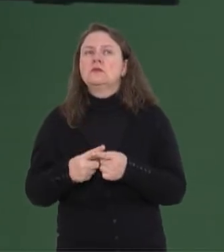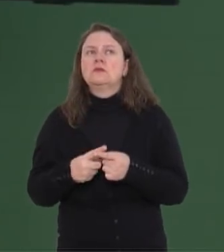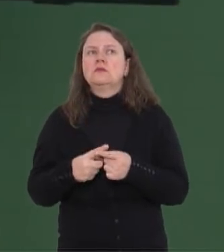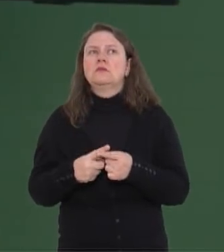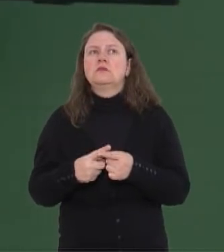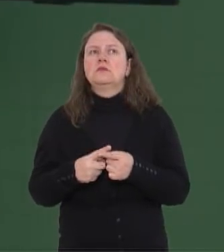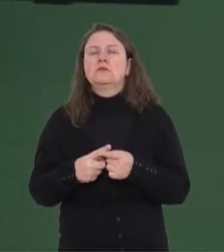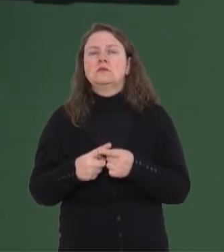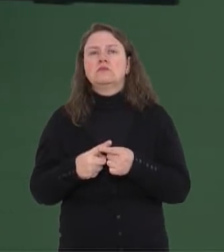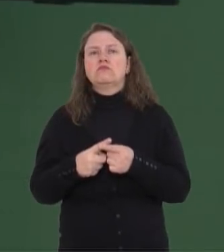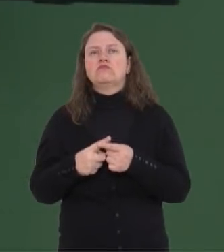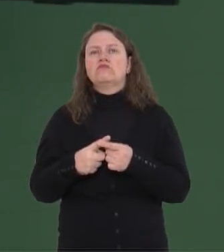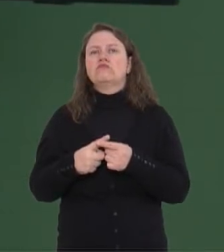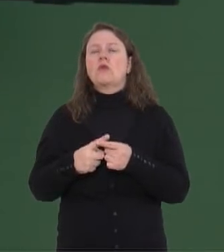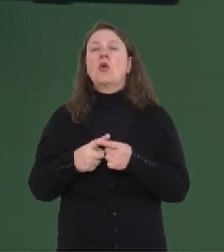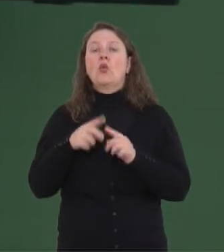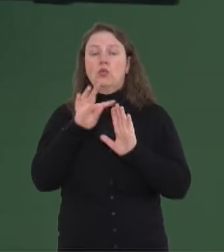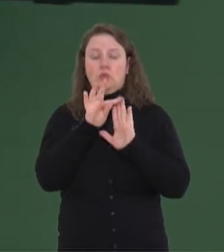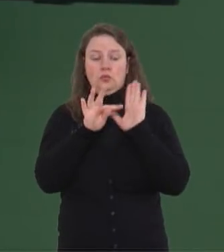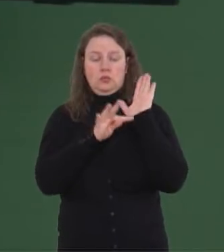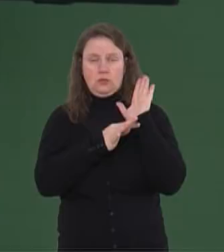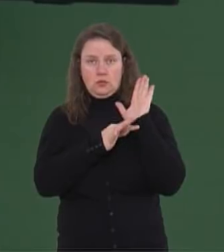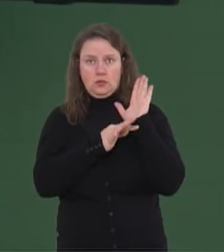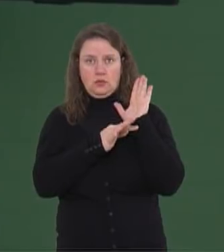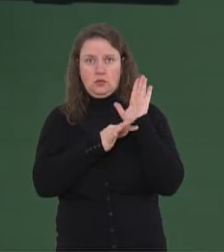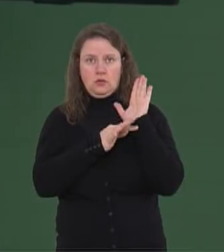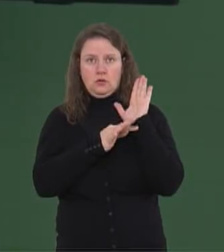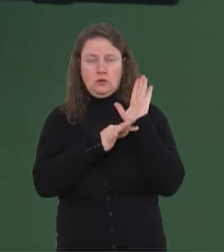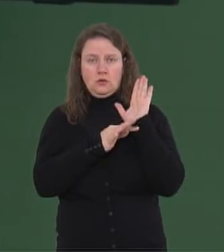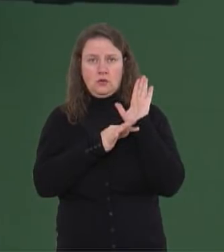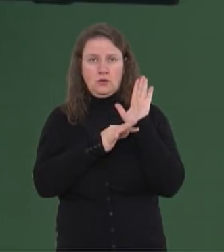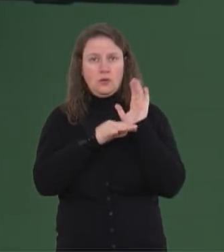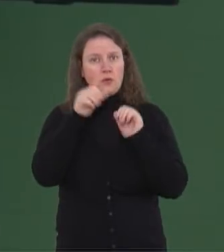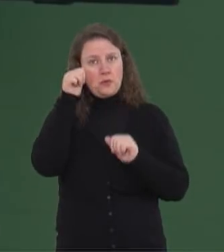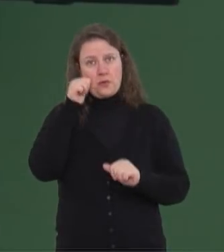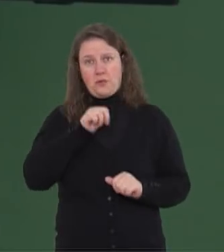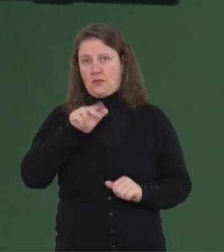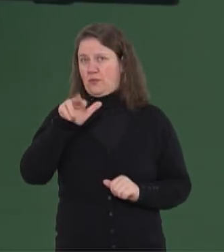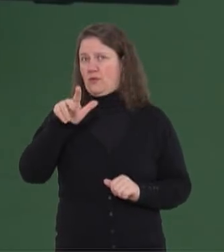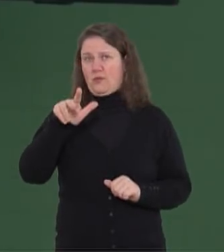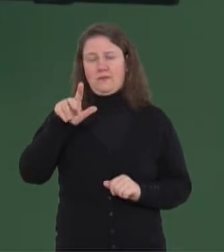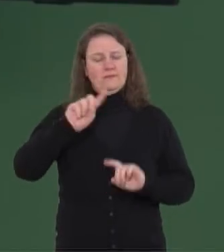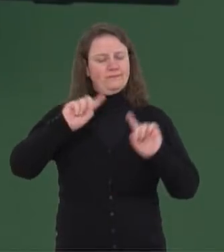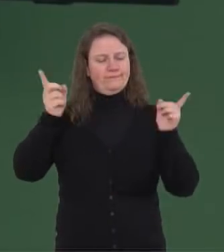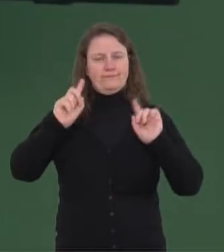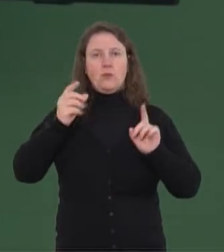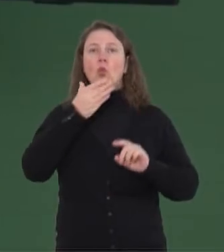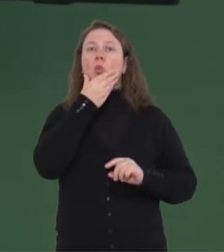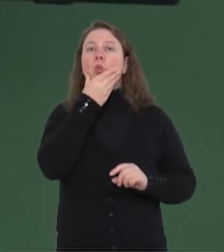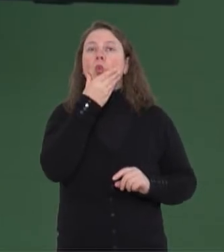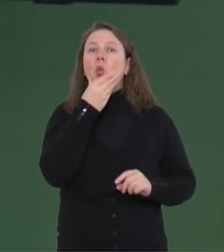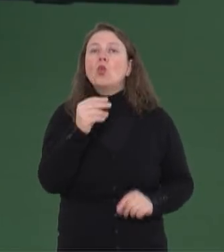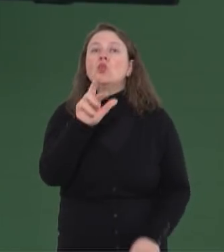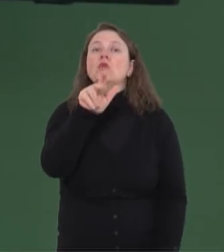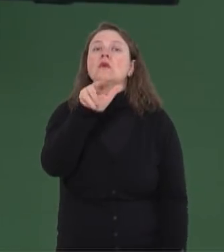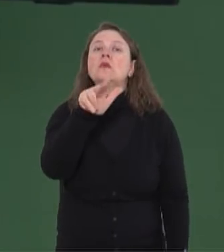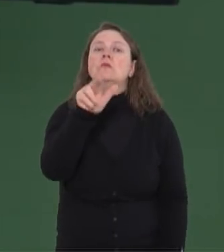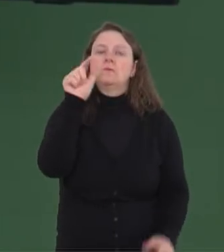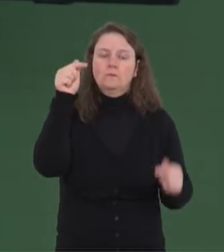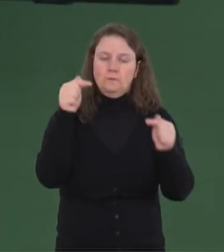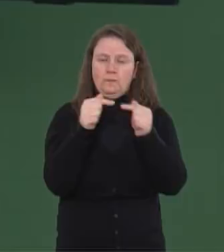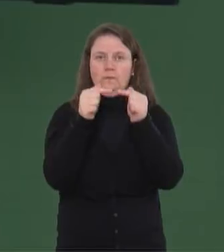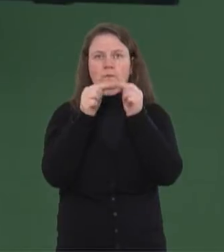sister. E no texto nós temos his brother, com o irmão dele. E olha que